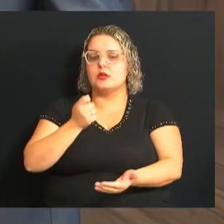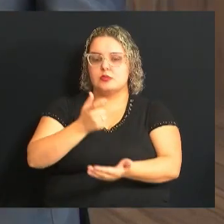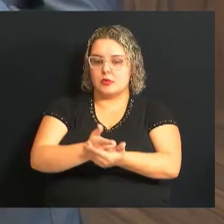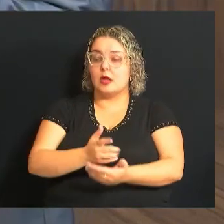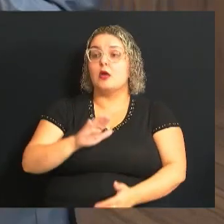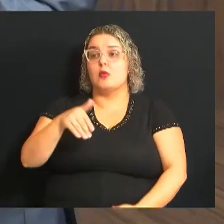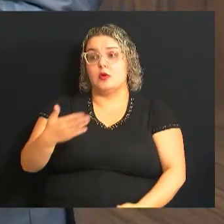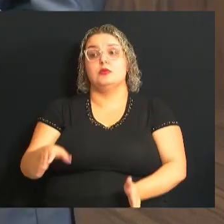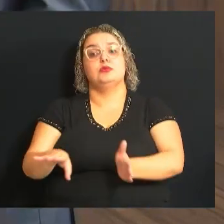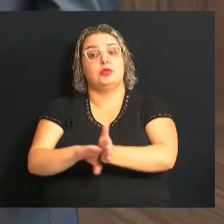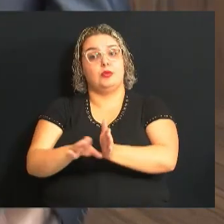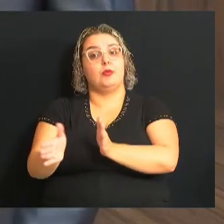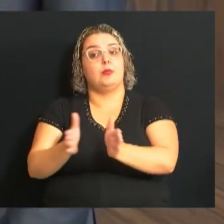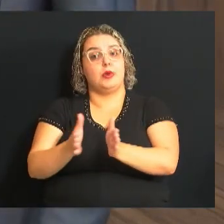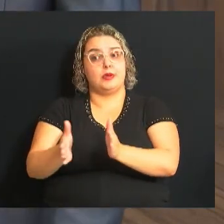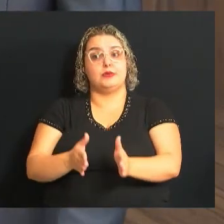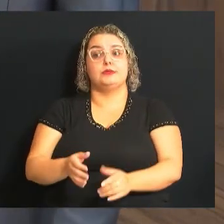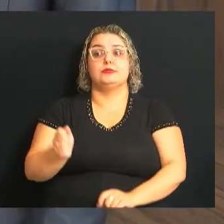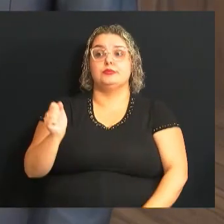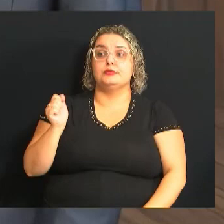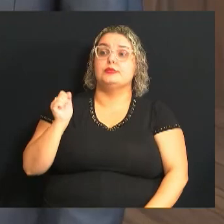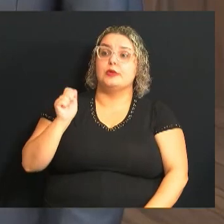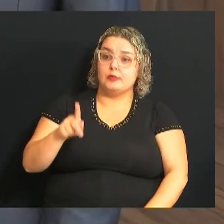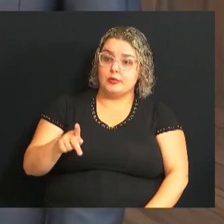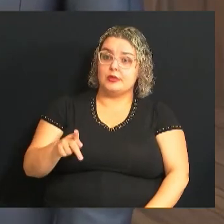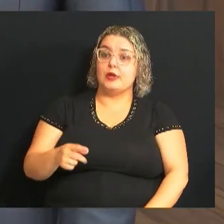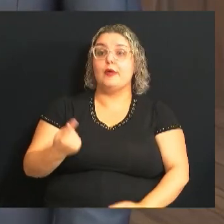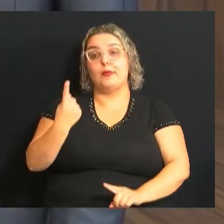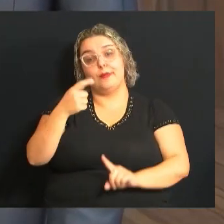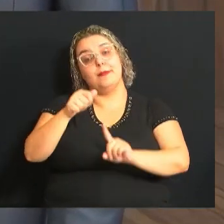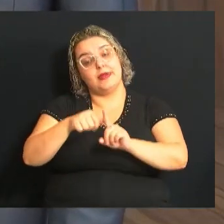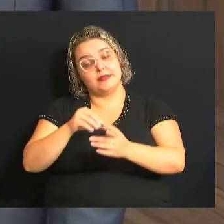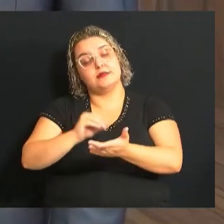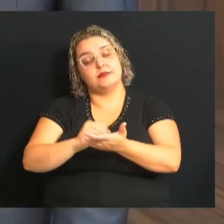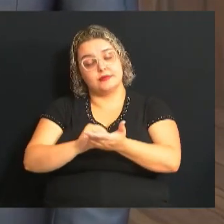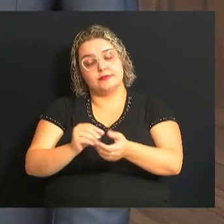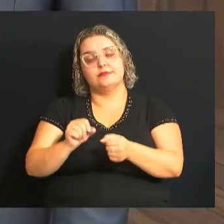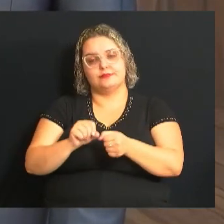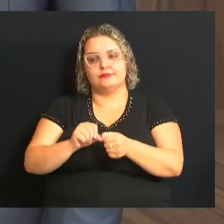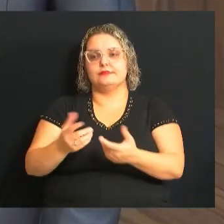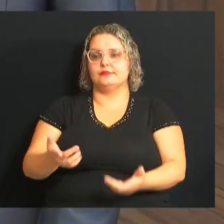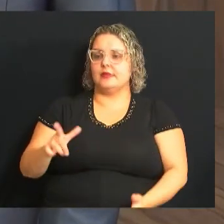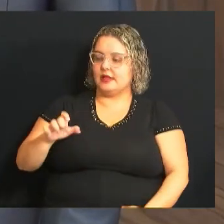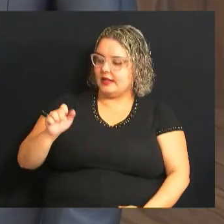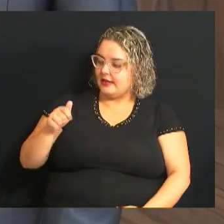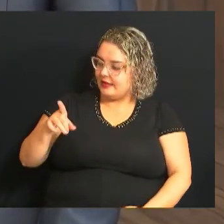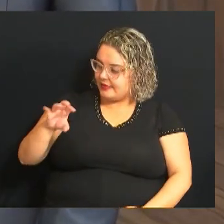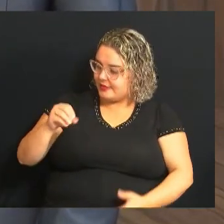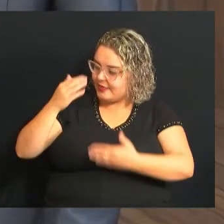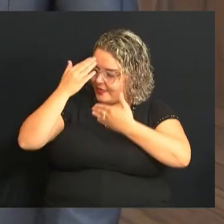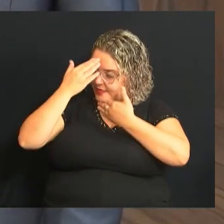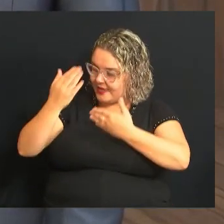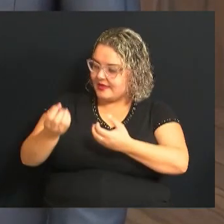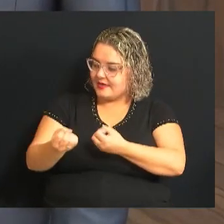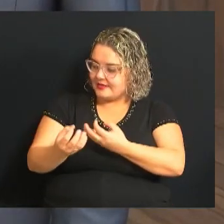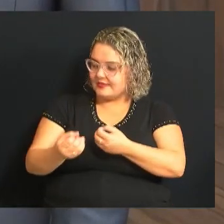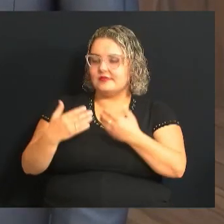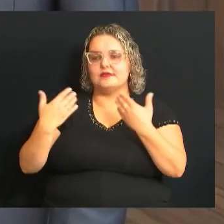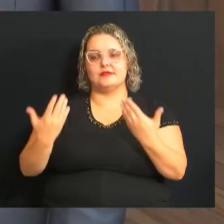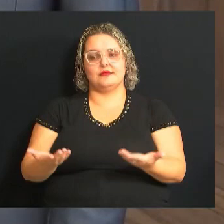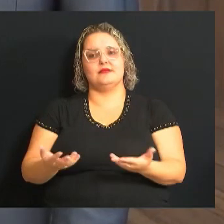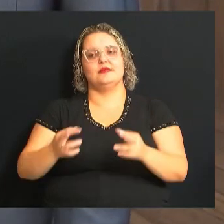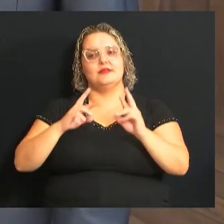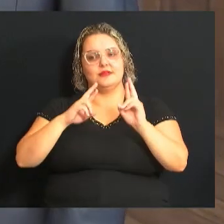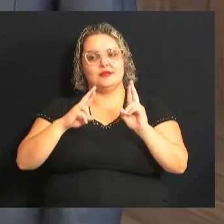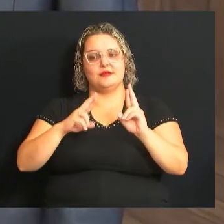momento de aposentar, talvez um mês faça falta. Leandro Nagliatti, obrigada pelas informações. Espero que tenha